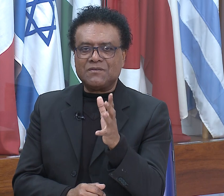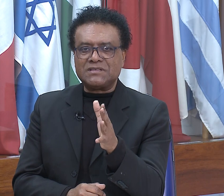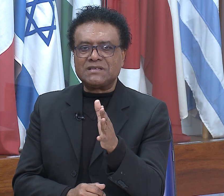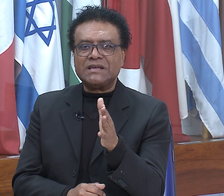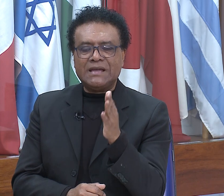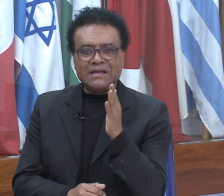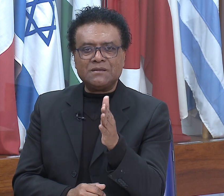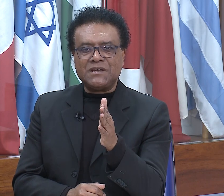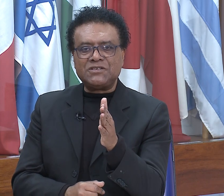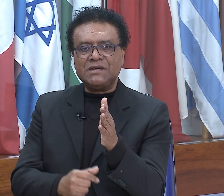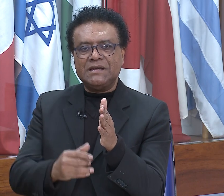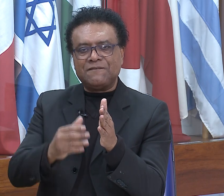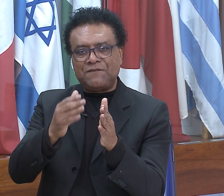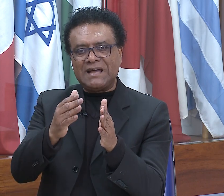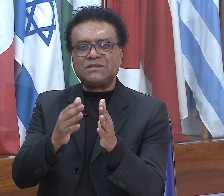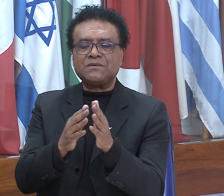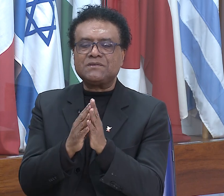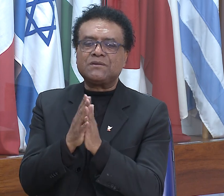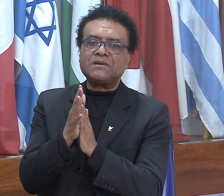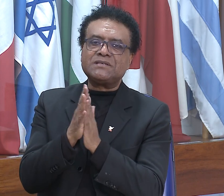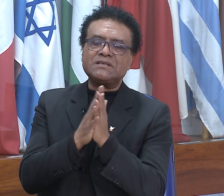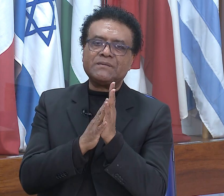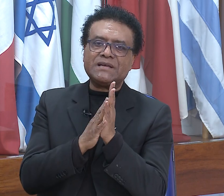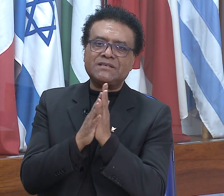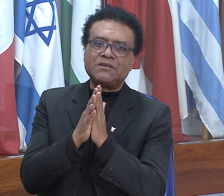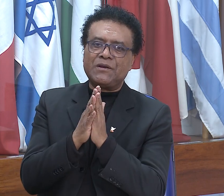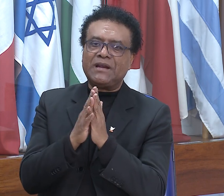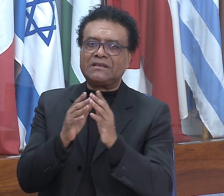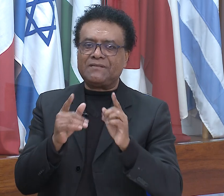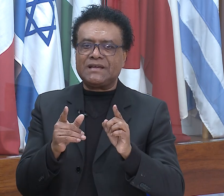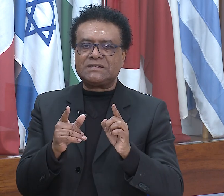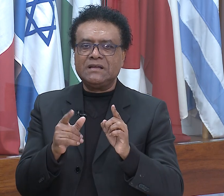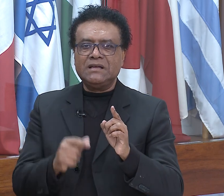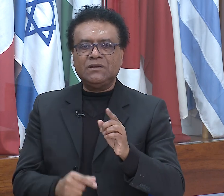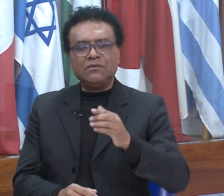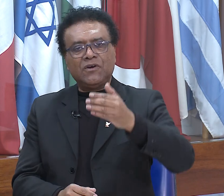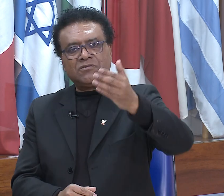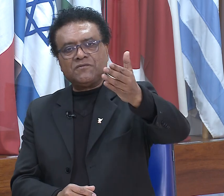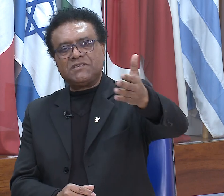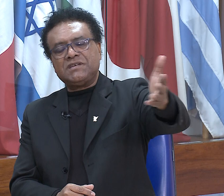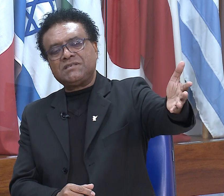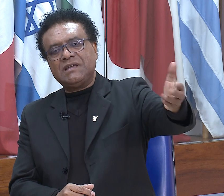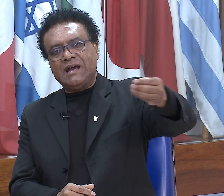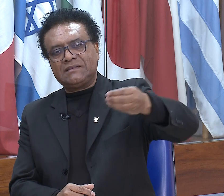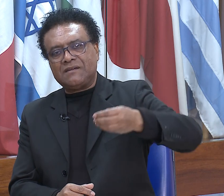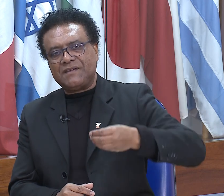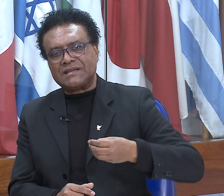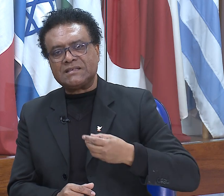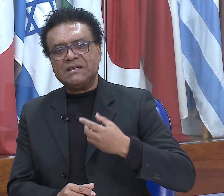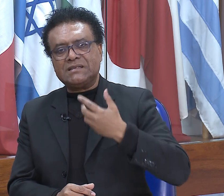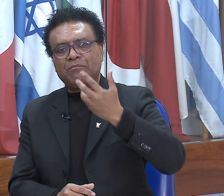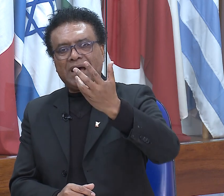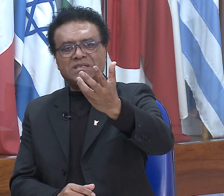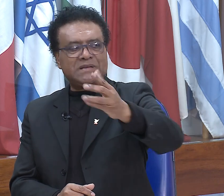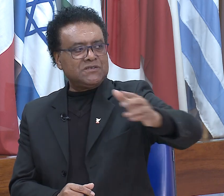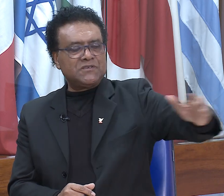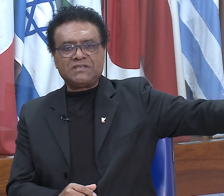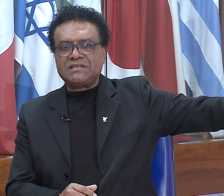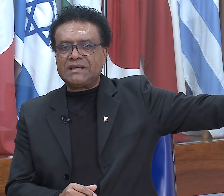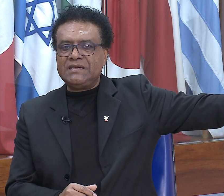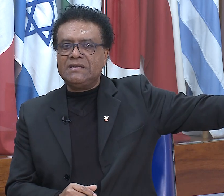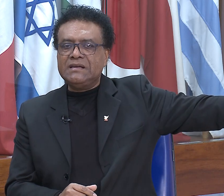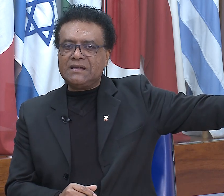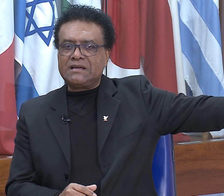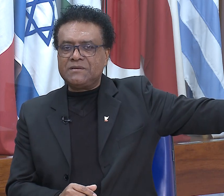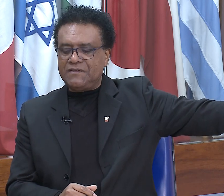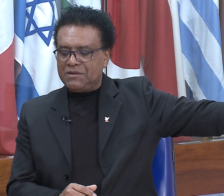é que vocês realmente com que Santa Maria seja melhor através do voto de vocês através da participação de